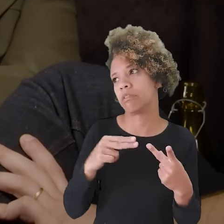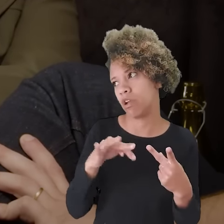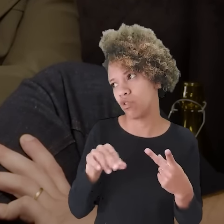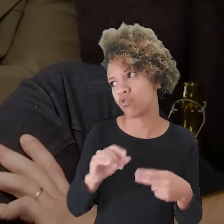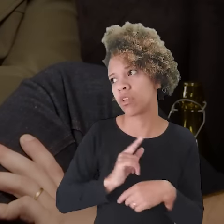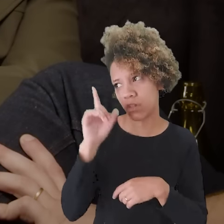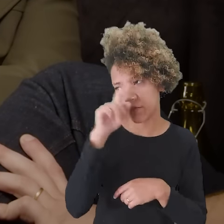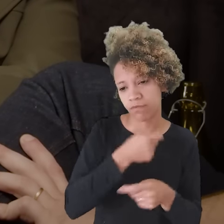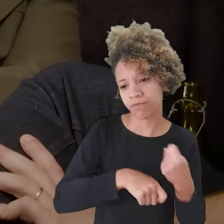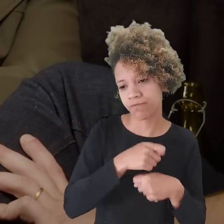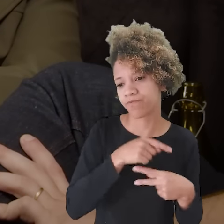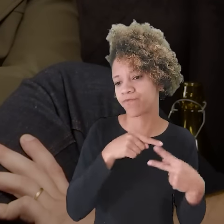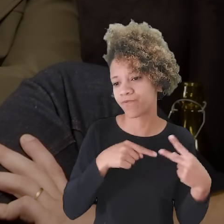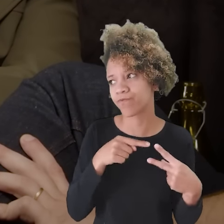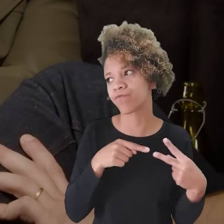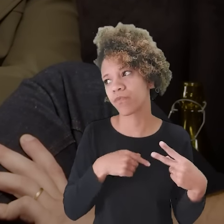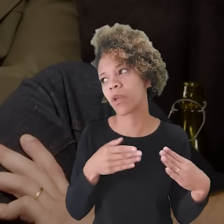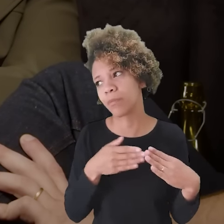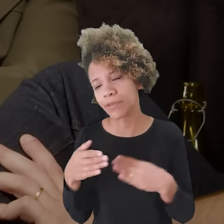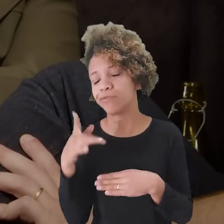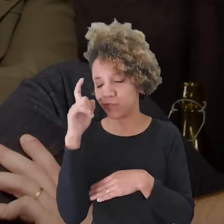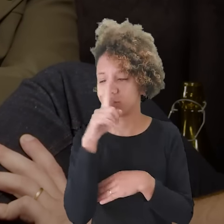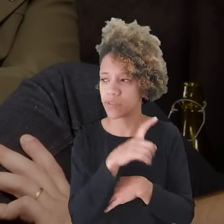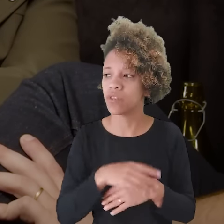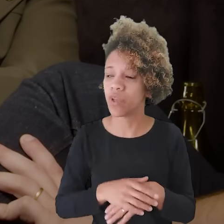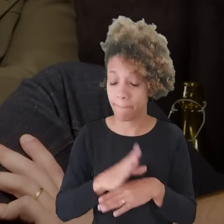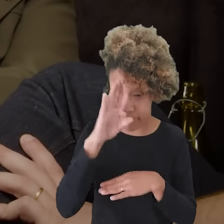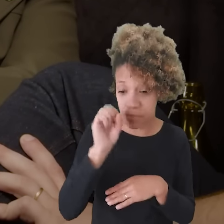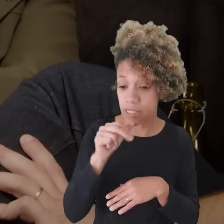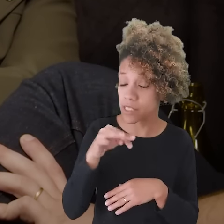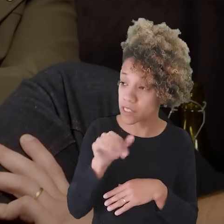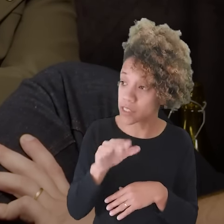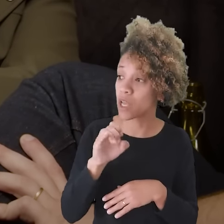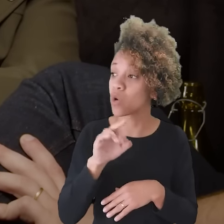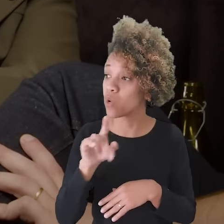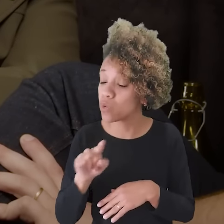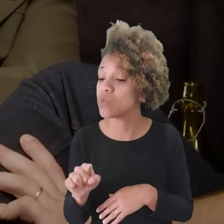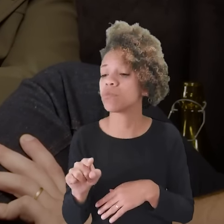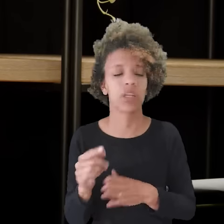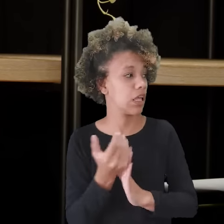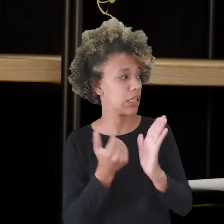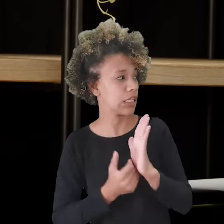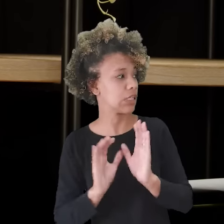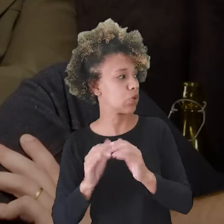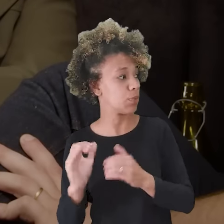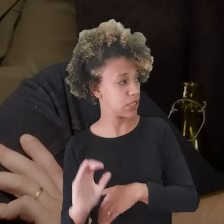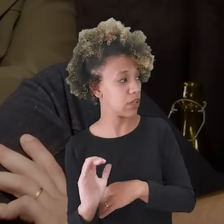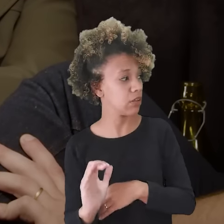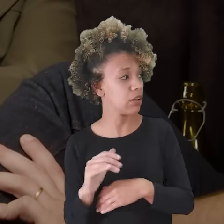a dificuldades administrativas dos dois times estão passando por bastante principalmente o Santa Cruz o Santa Cruz ele tá na série